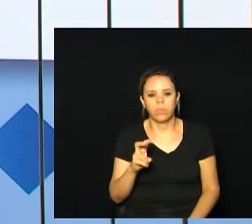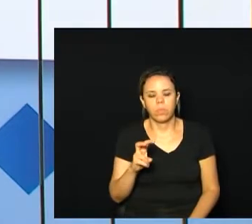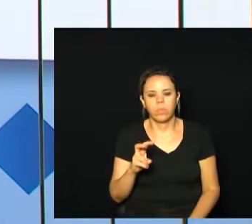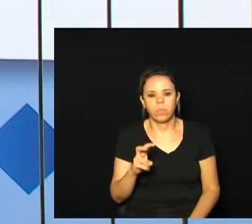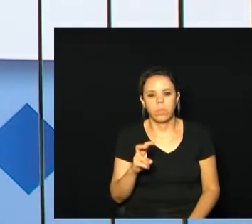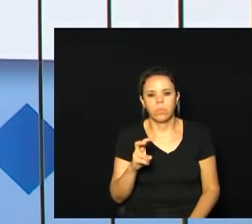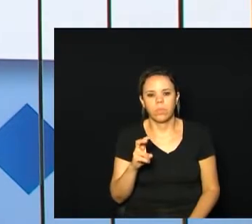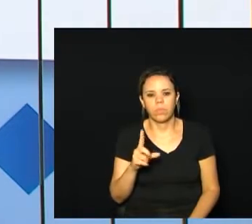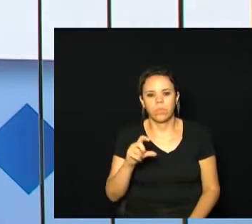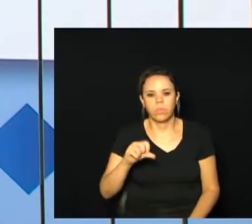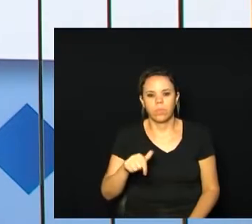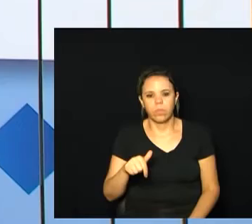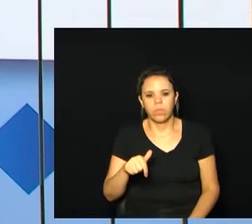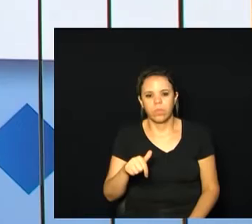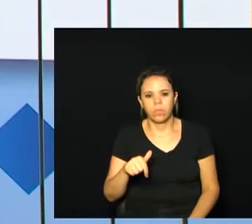99245